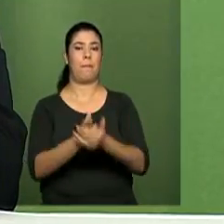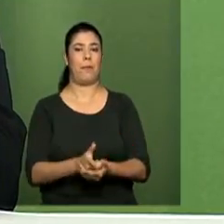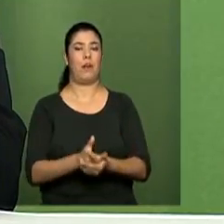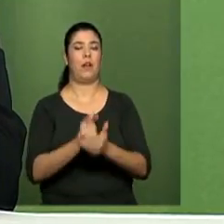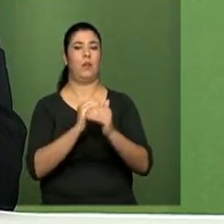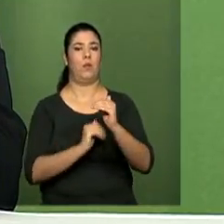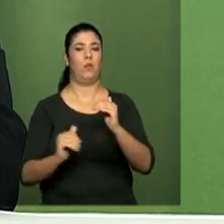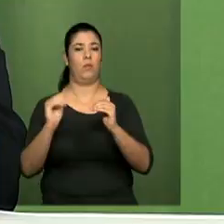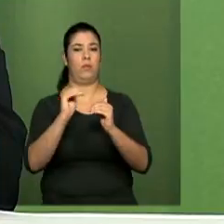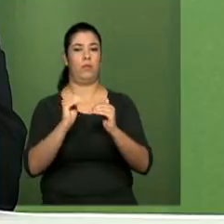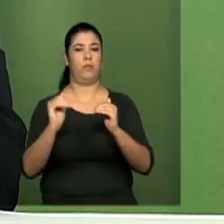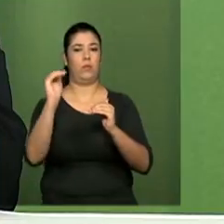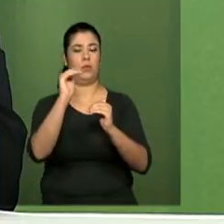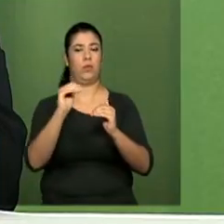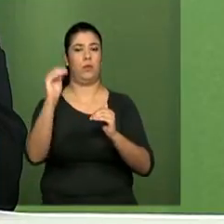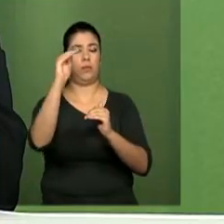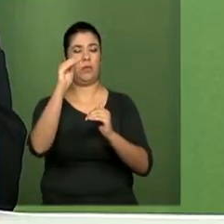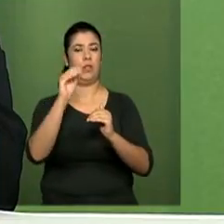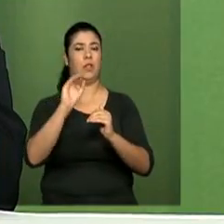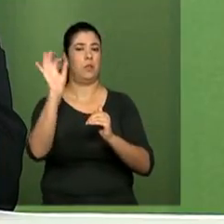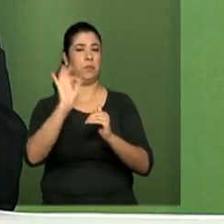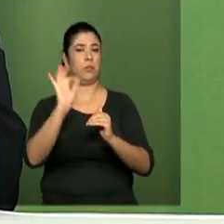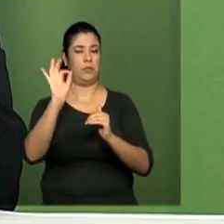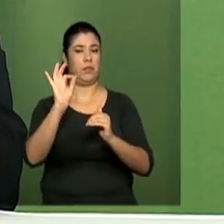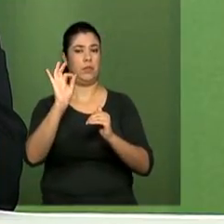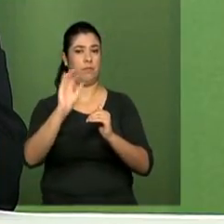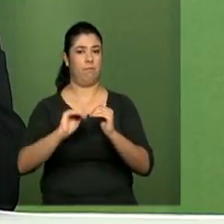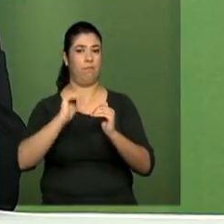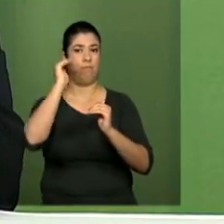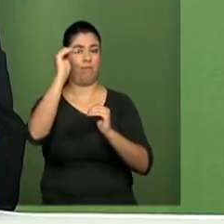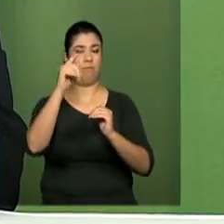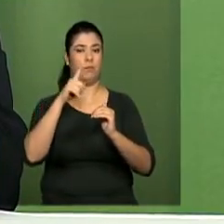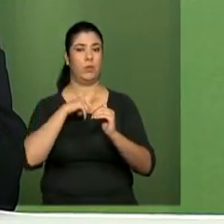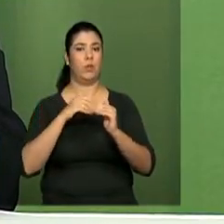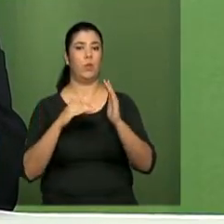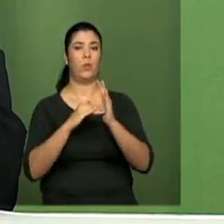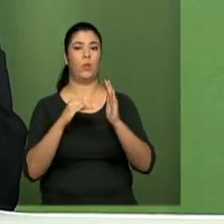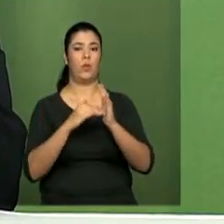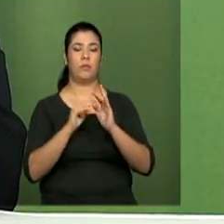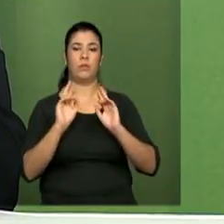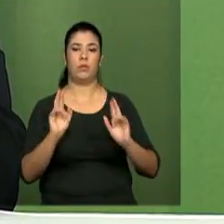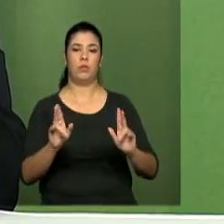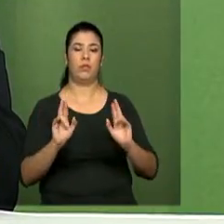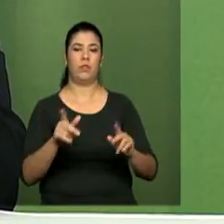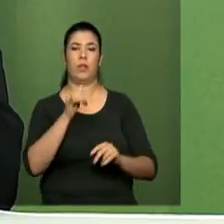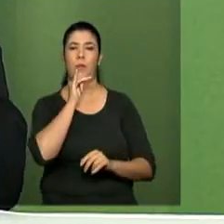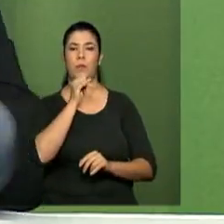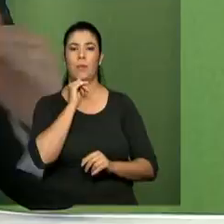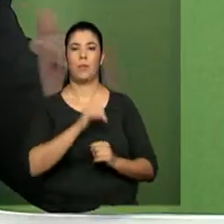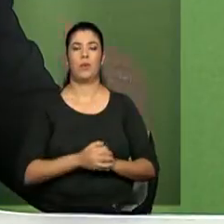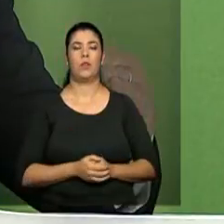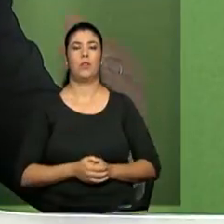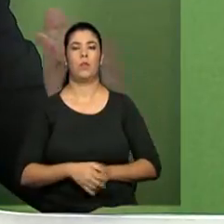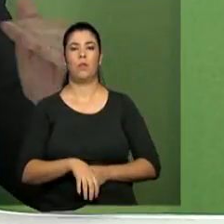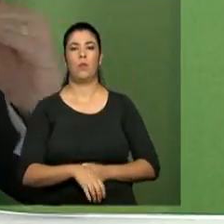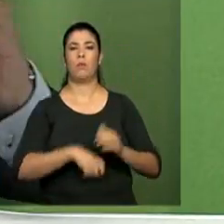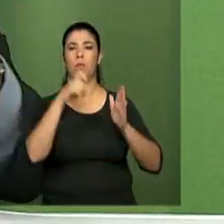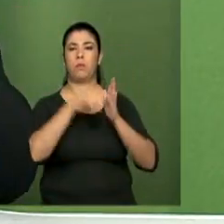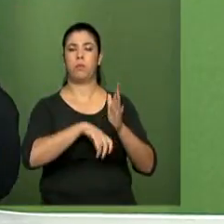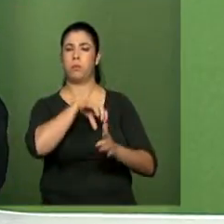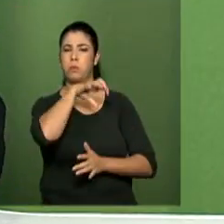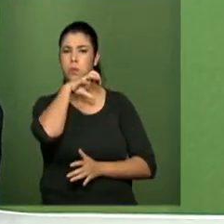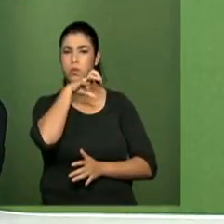o aumento da da faixa onde ele está pela diferença que nem o imposto de renda você está faturando